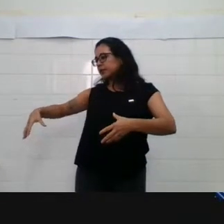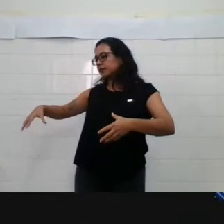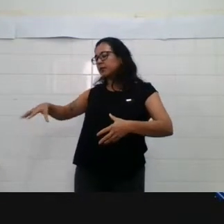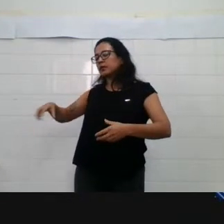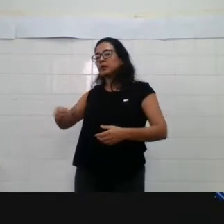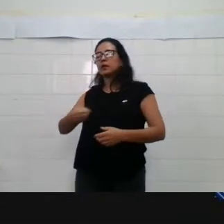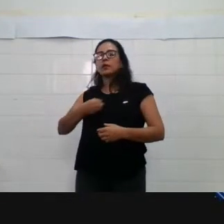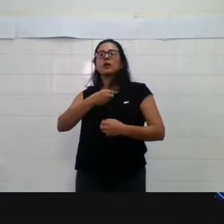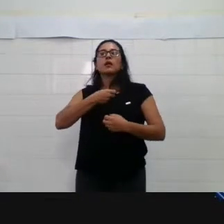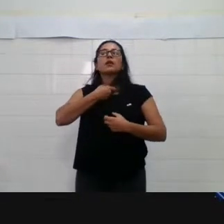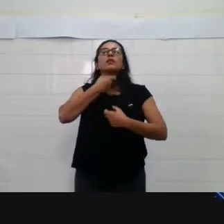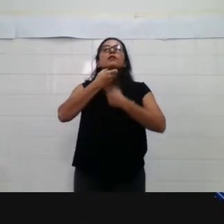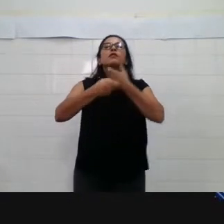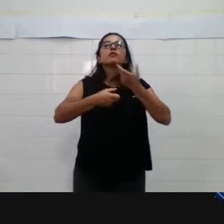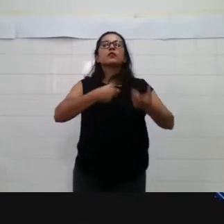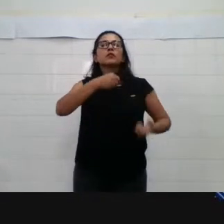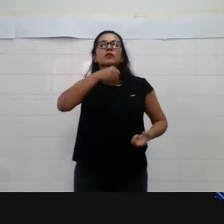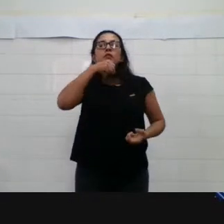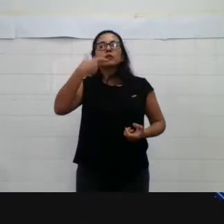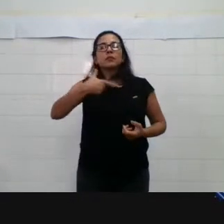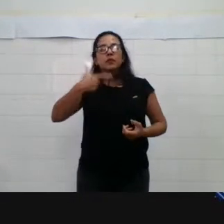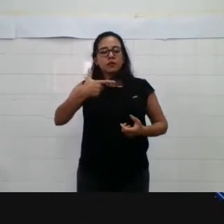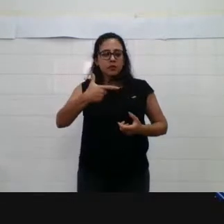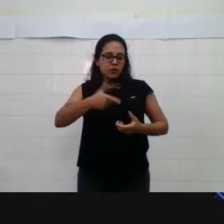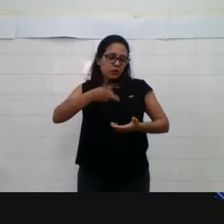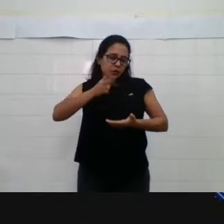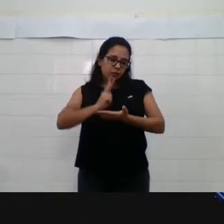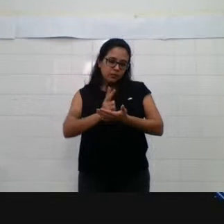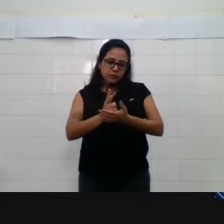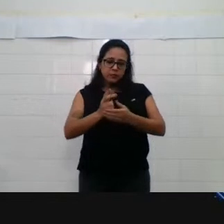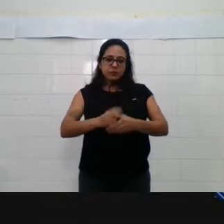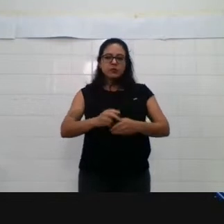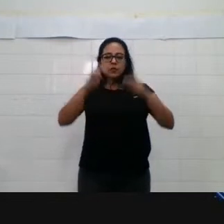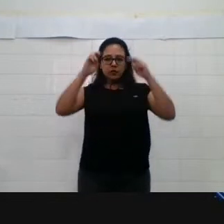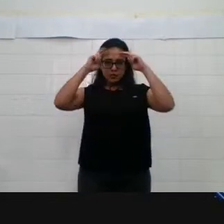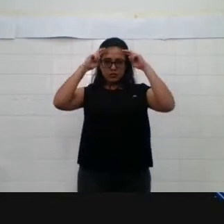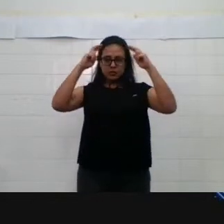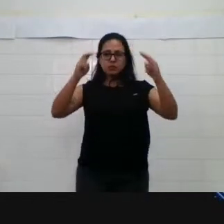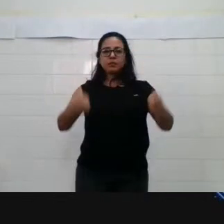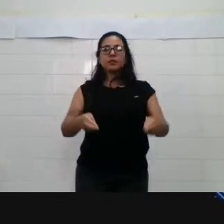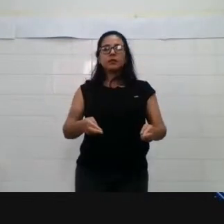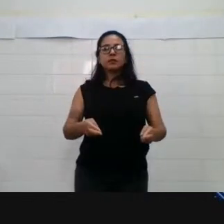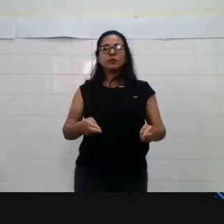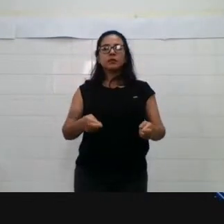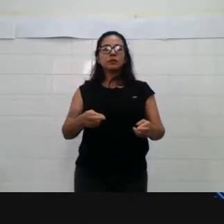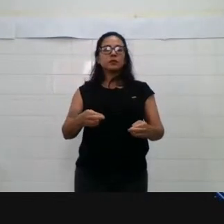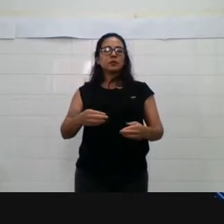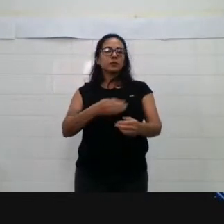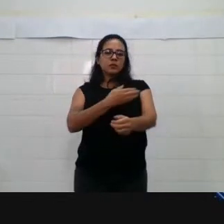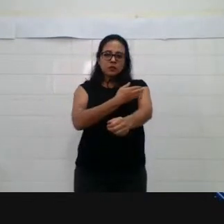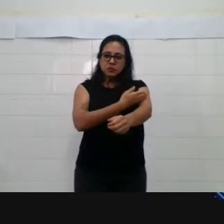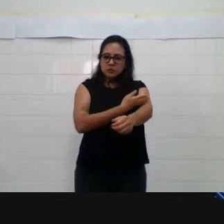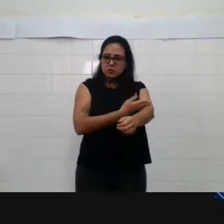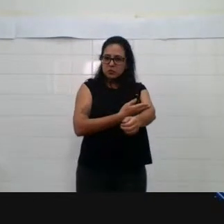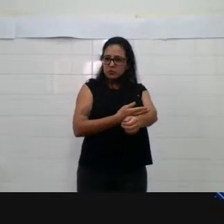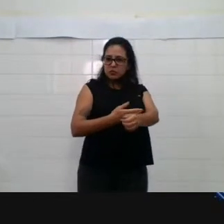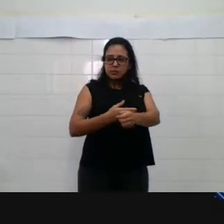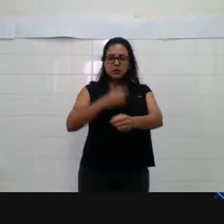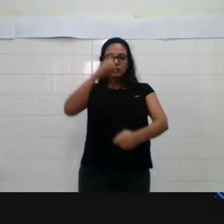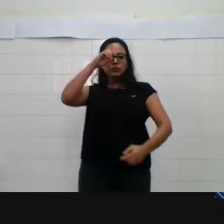avó ecoou obediência aos brancos, donos de